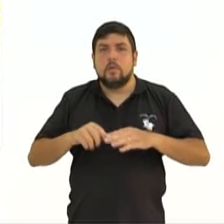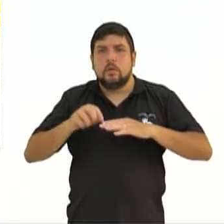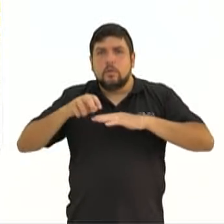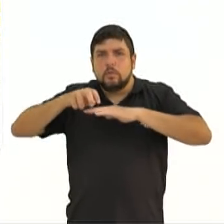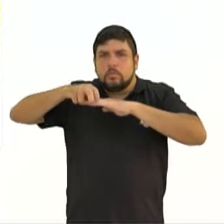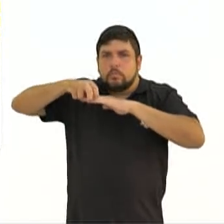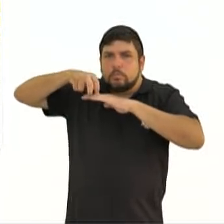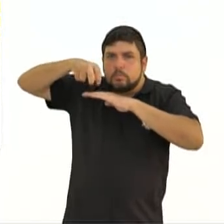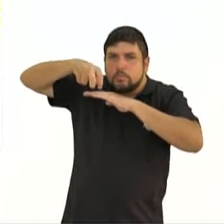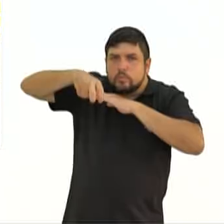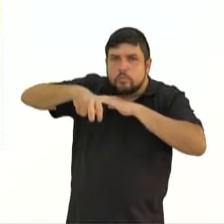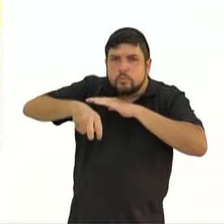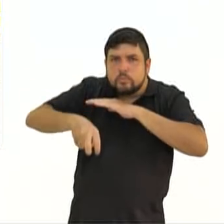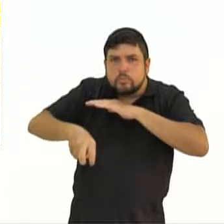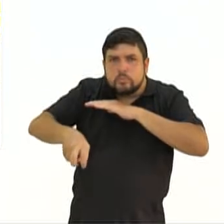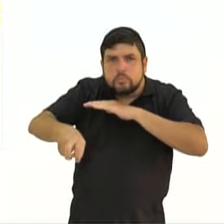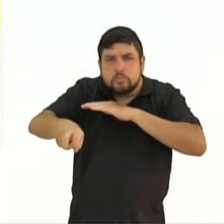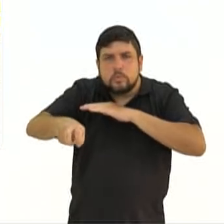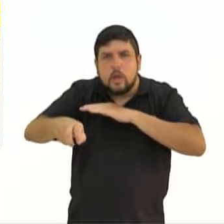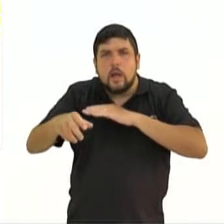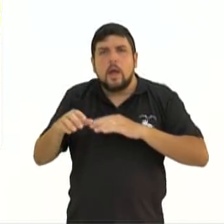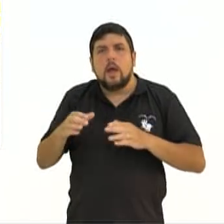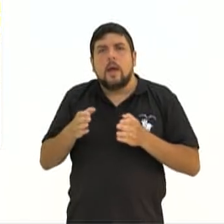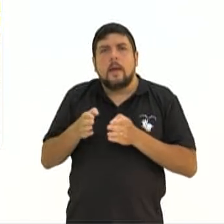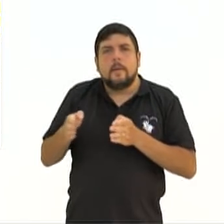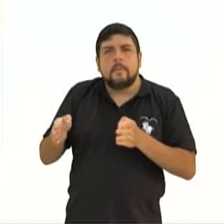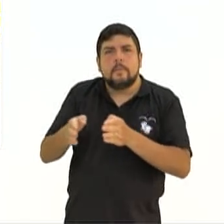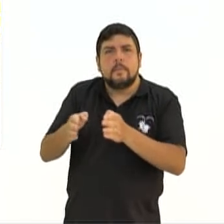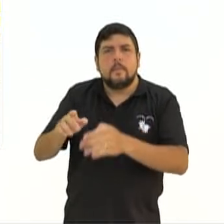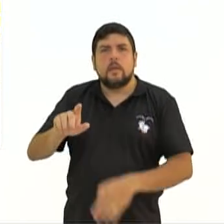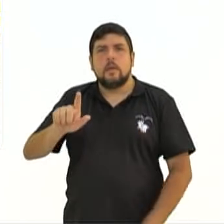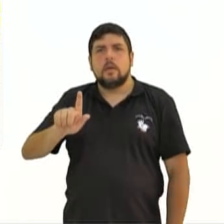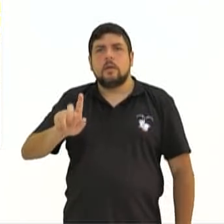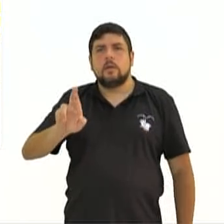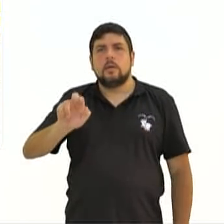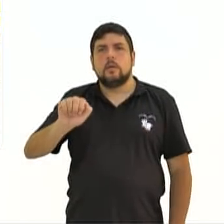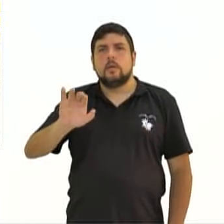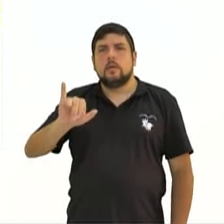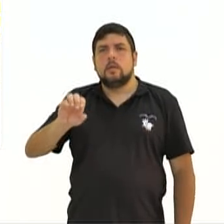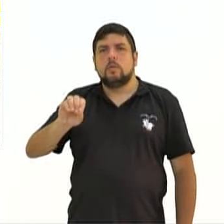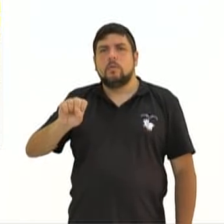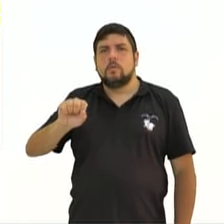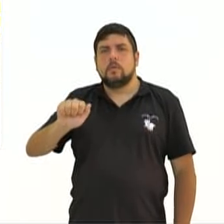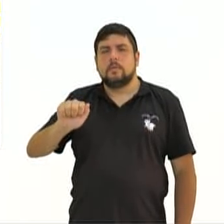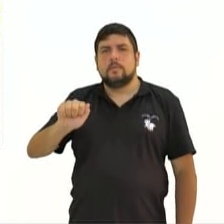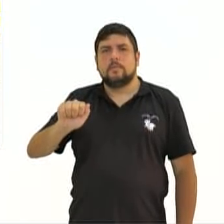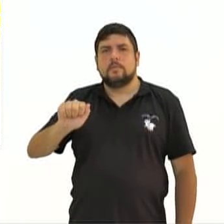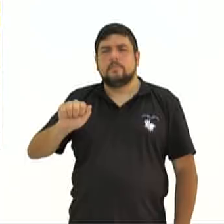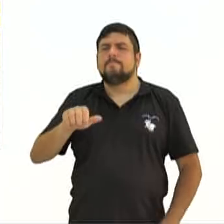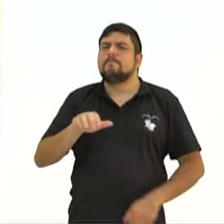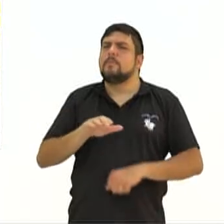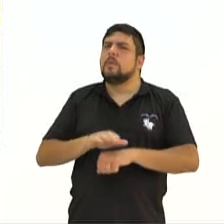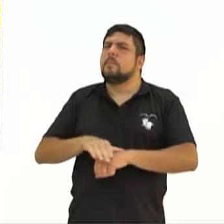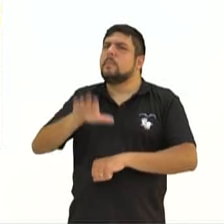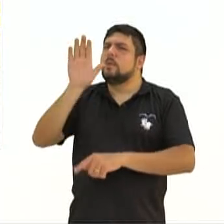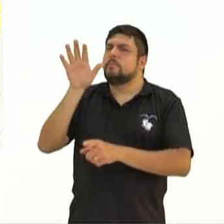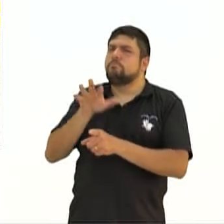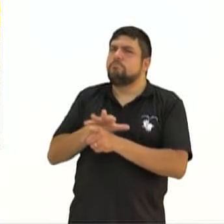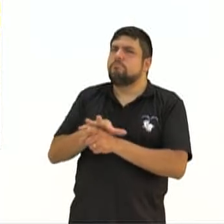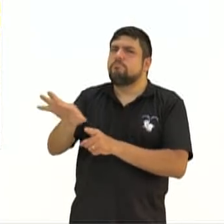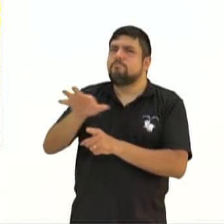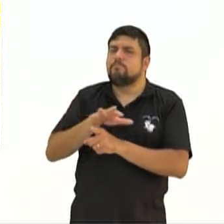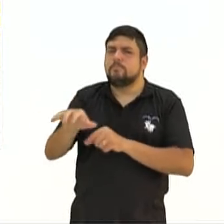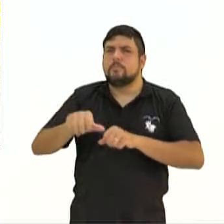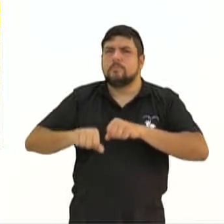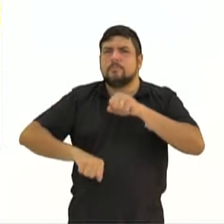do Mar pela Estrada da Graciosa. Um dos caminhos mais assim praticados, uma das trilhas